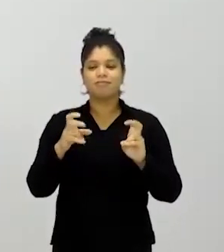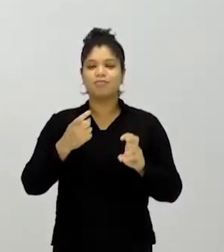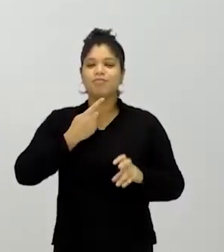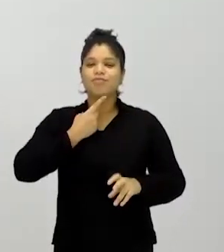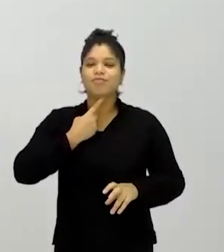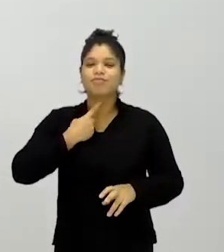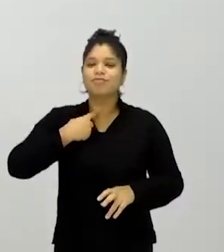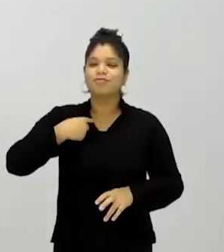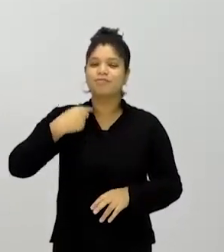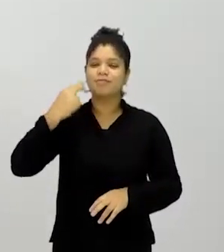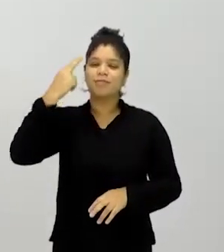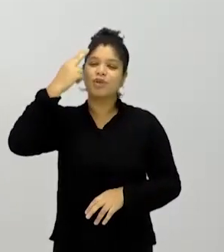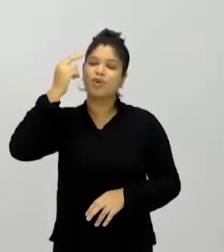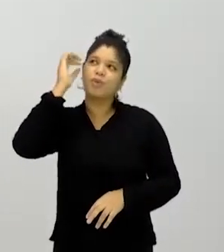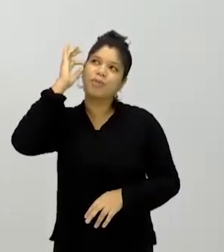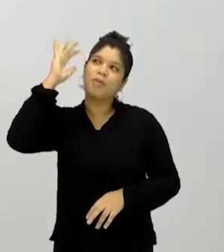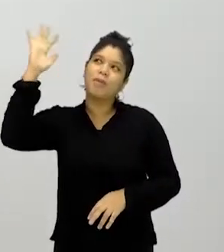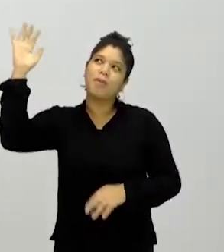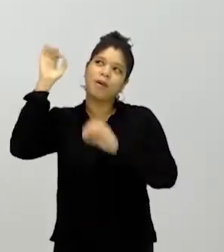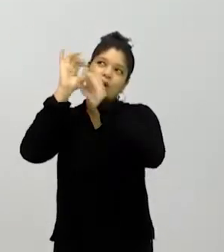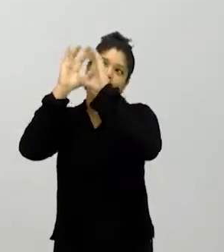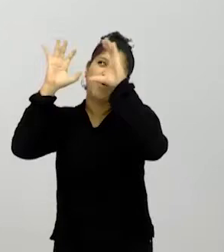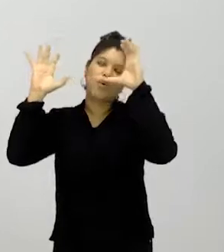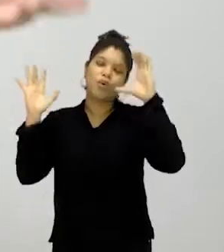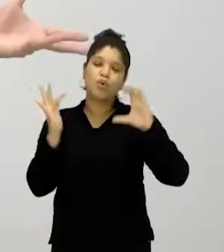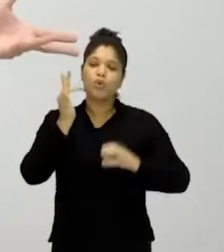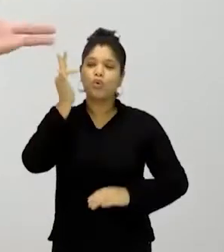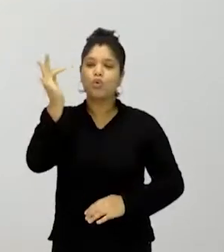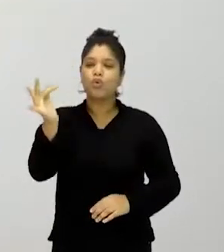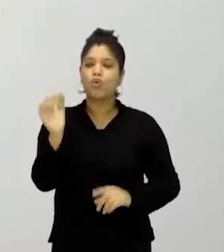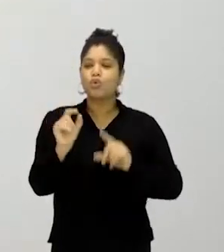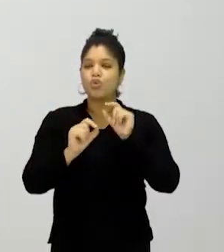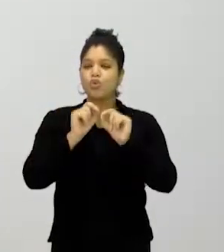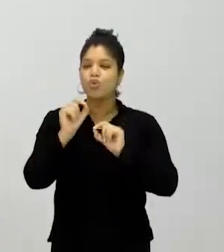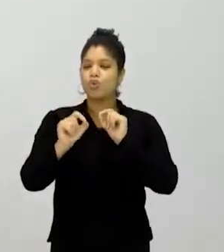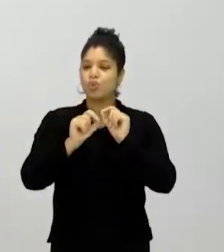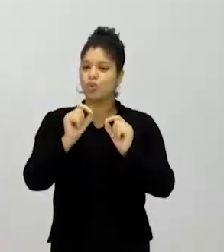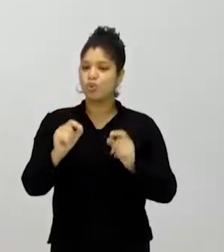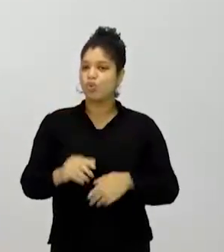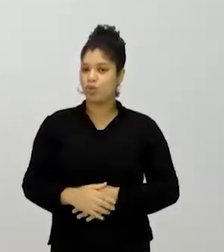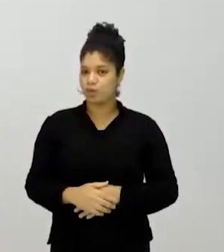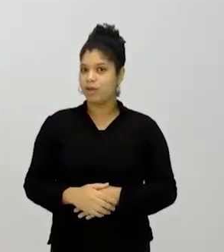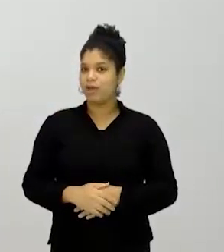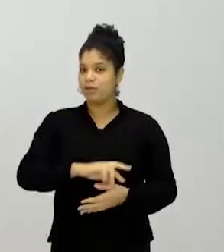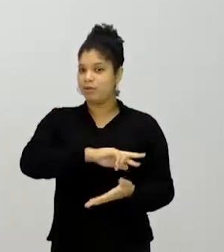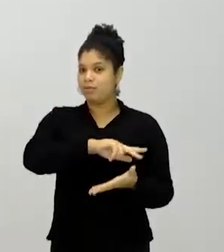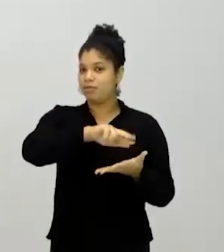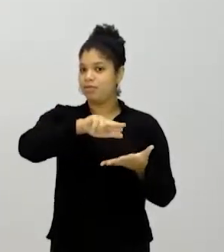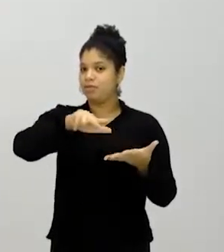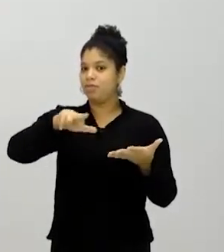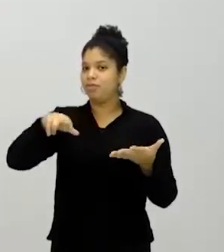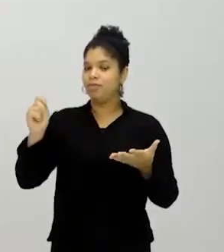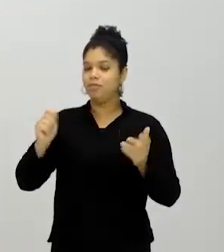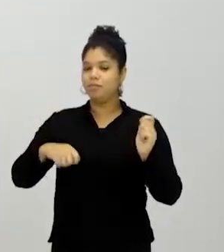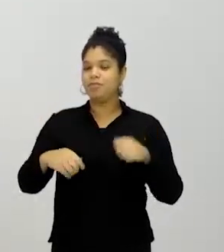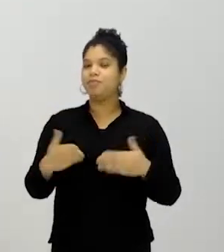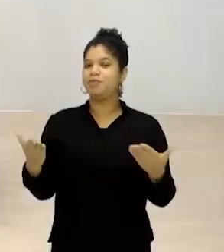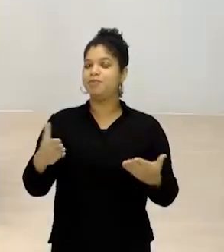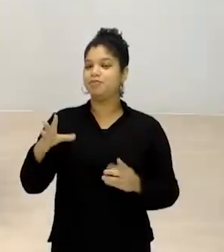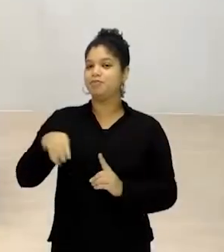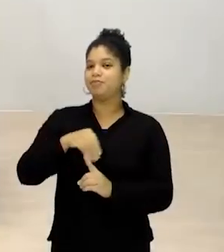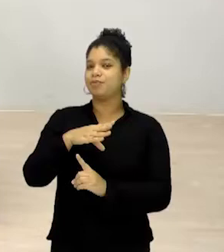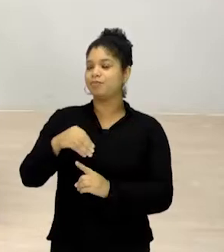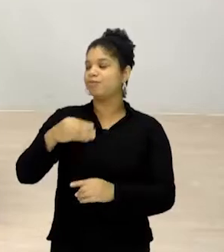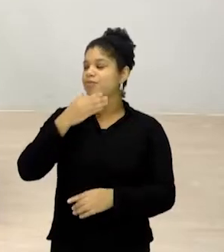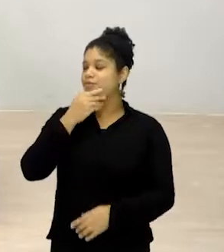nossos futuros. E para falar desses futuros, porque são muitas possibilidades, estamos com ele aqui, o nosso